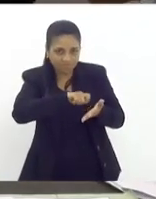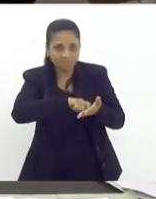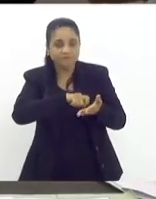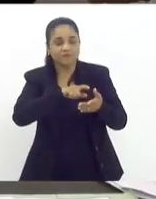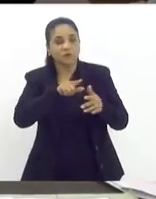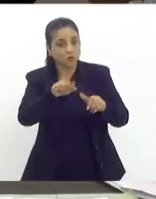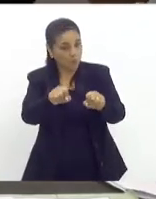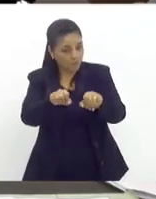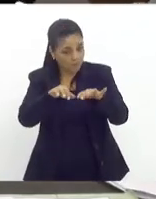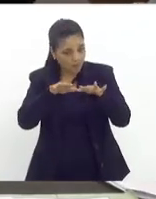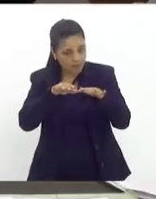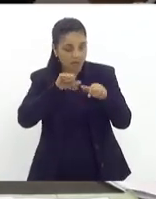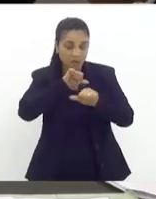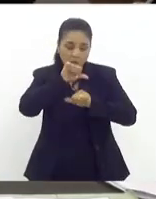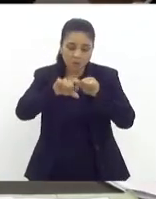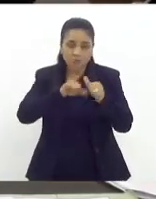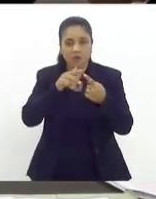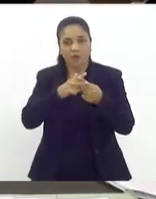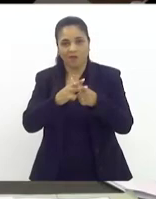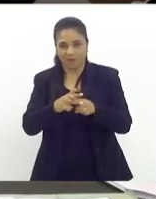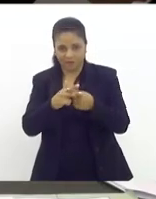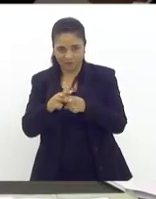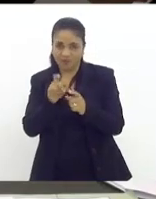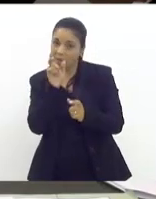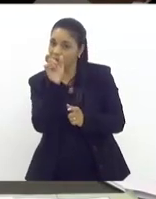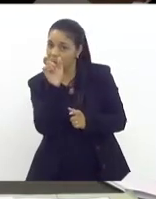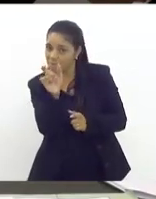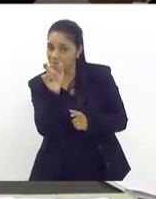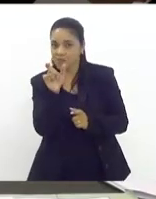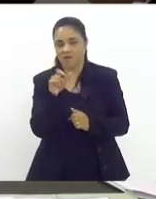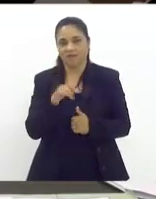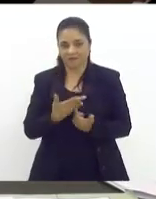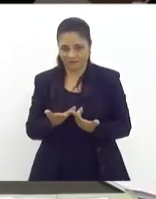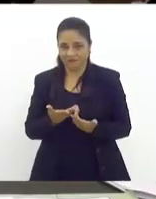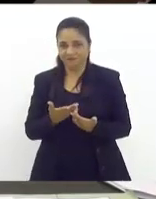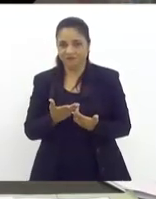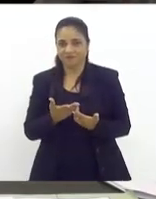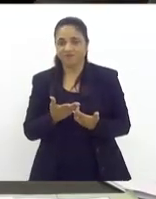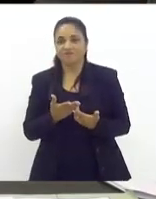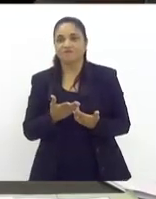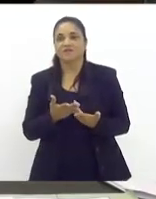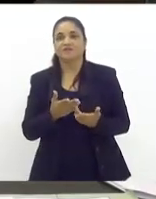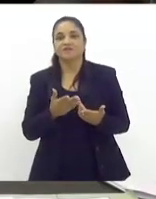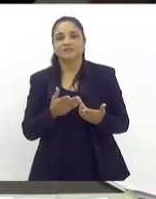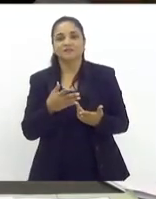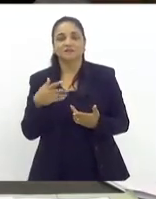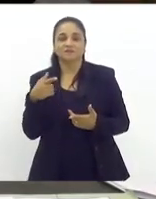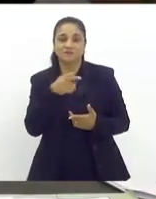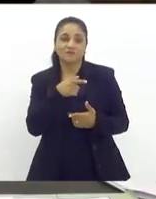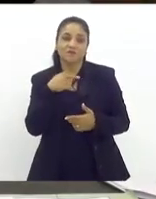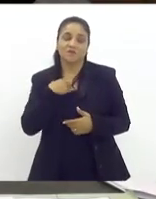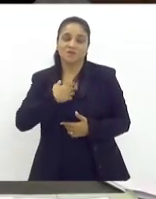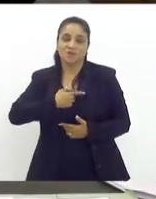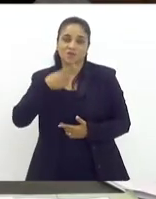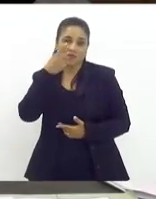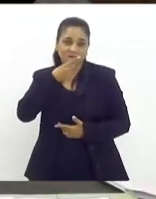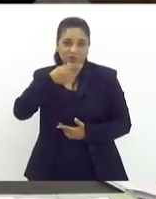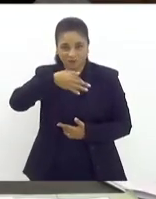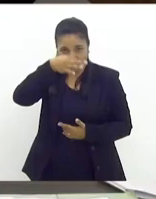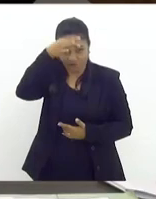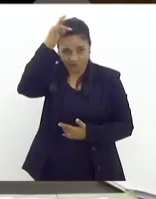Excelência corrigir. Tá certo, verdade. E que a gente possa sumular aí, em homenagem ao deputado Fred Pacheco,